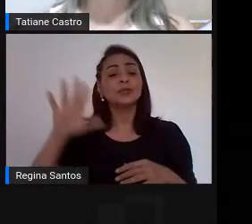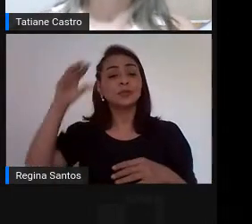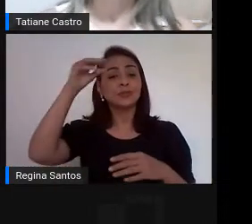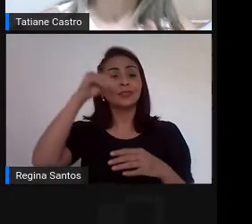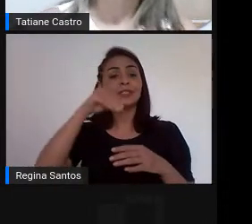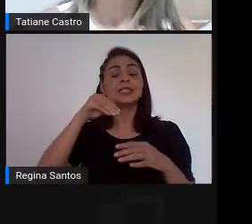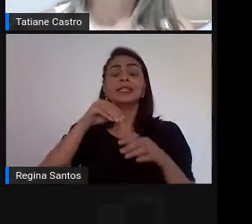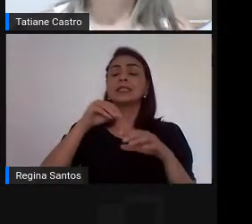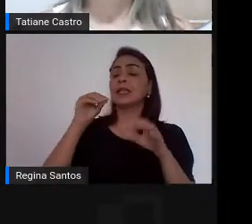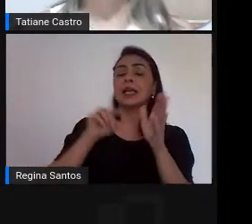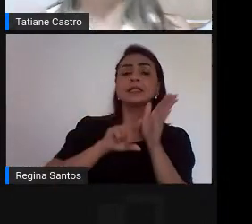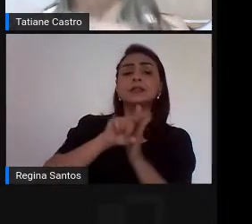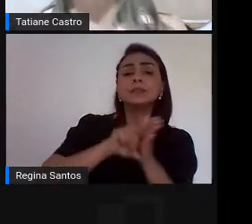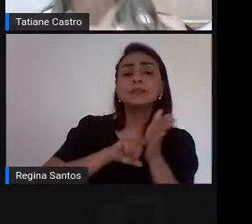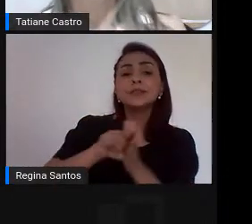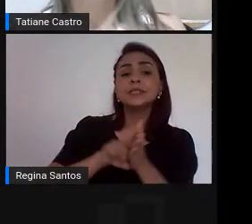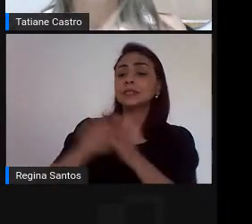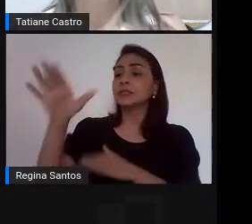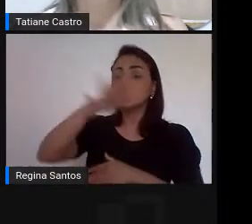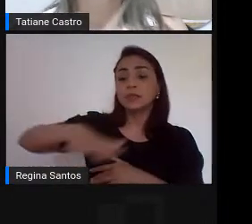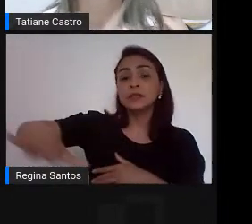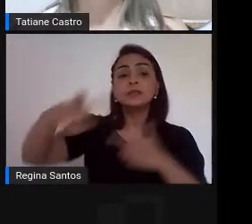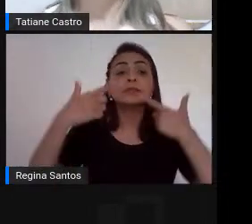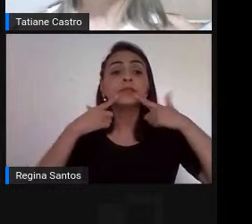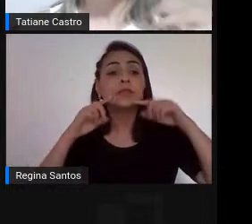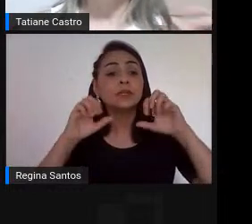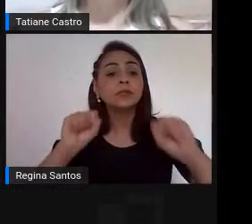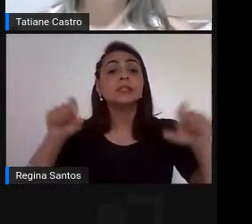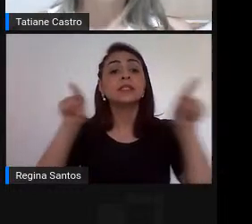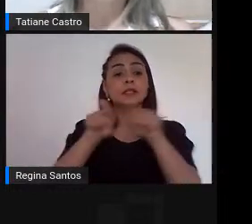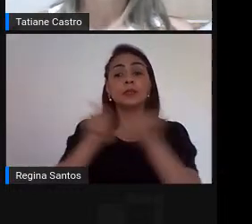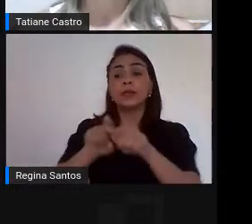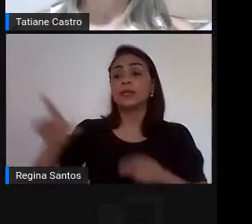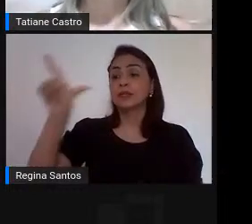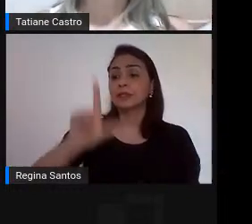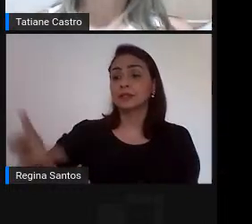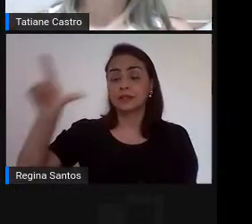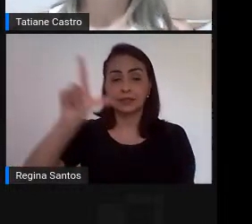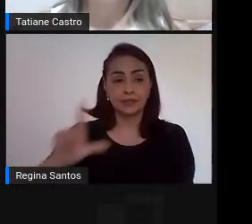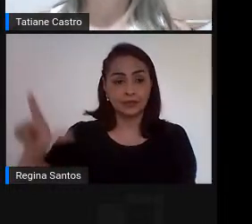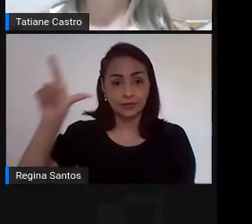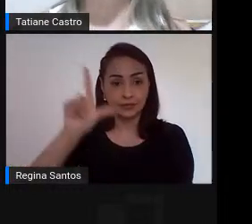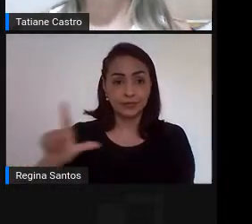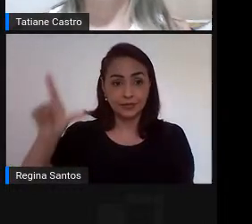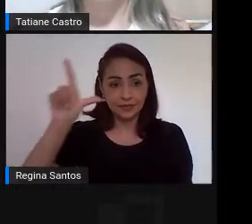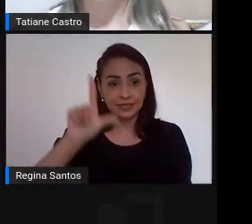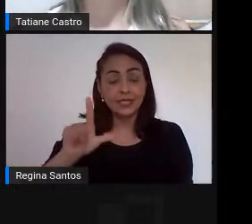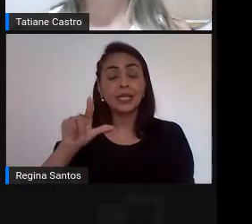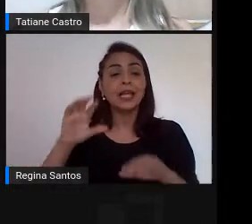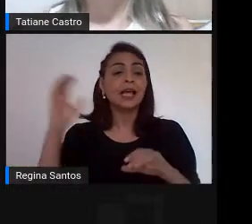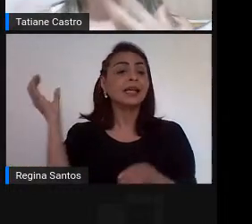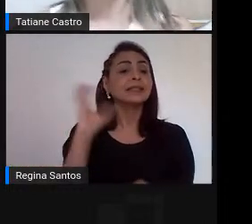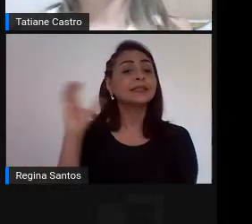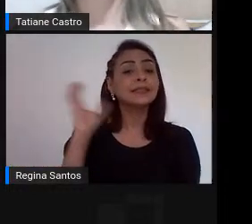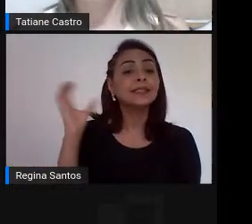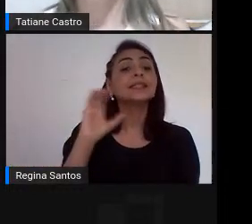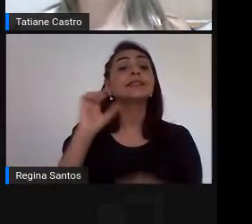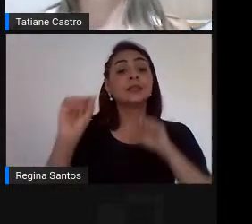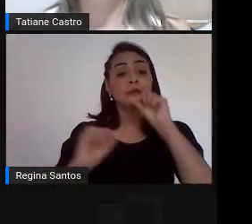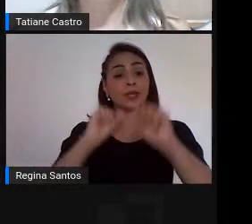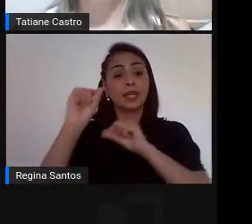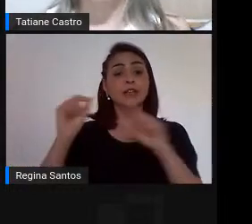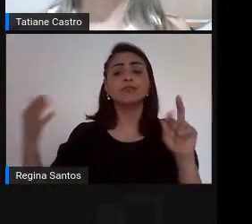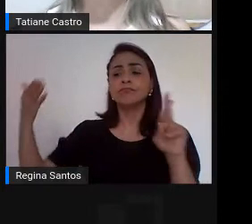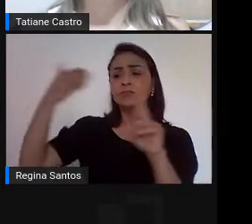referência, no campo da linguística, no campo da literatura, e de que forma essas ciências de referência elas vão